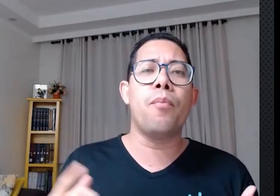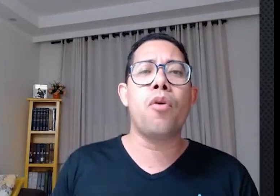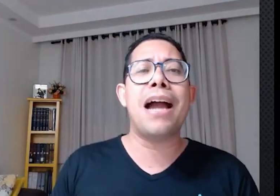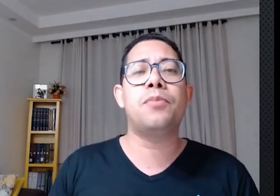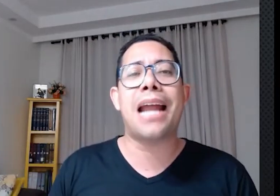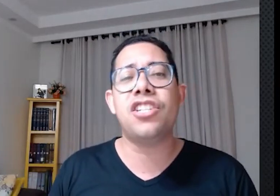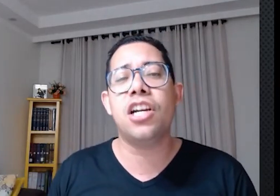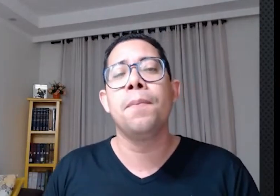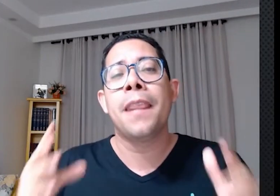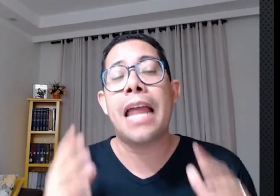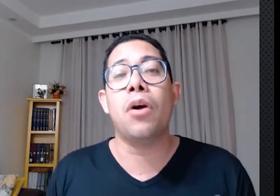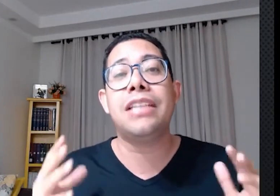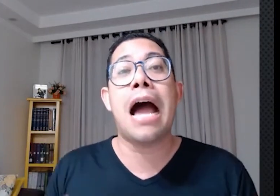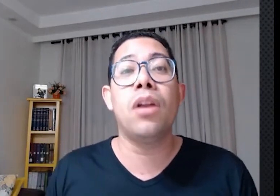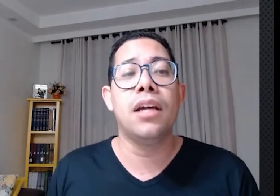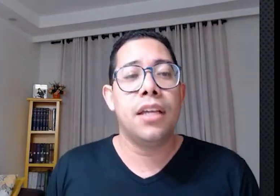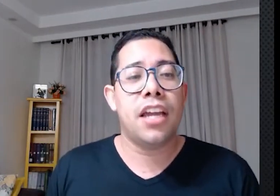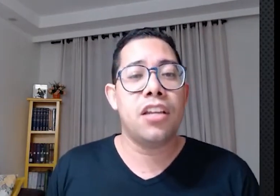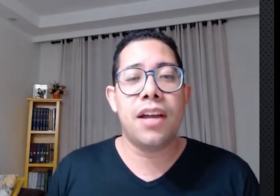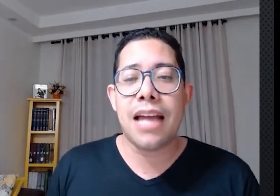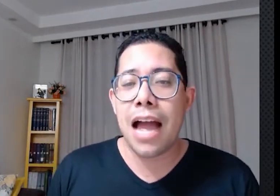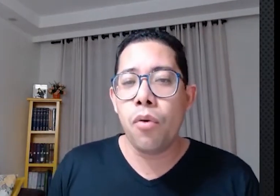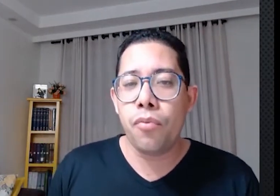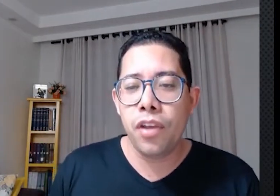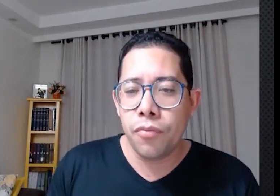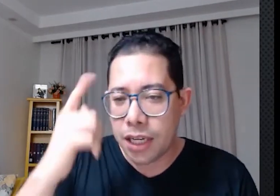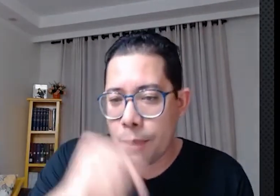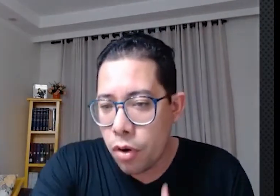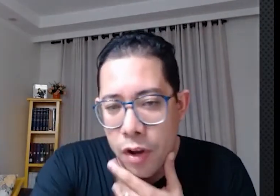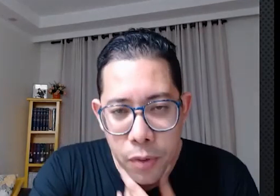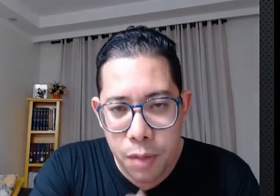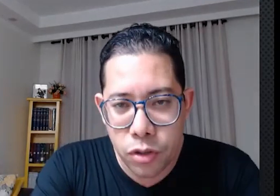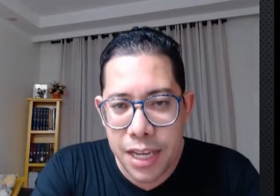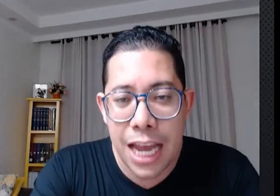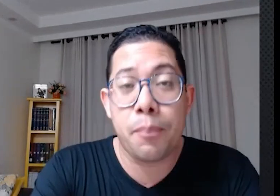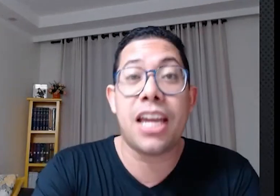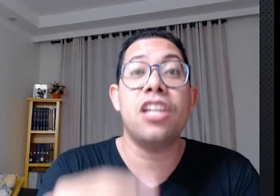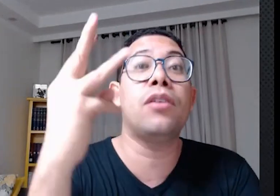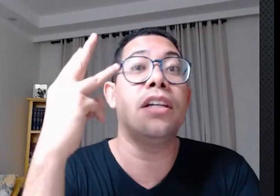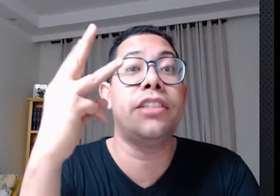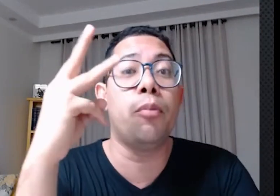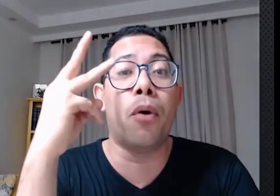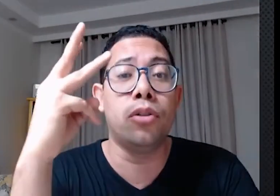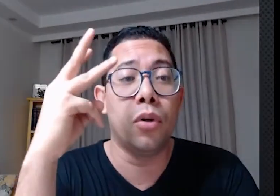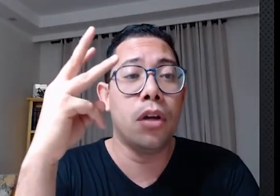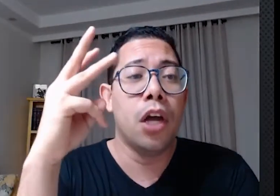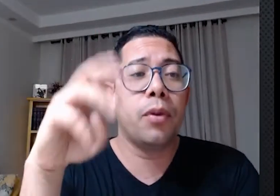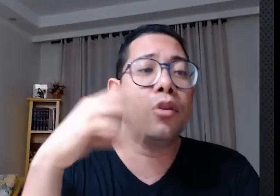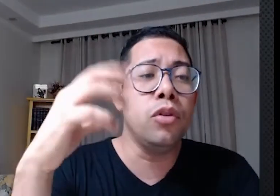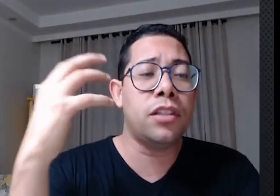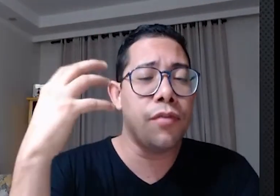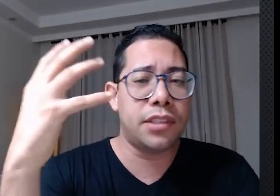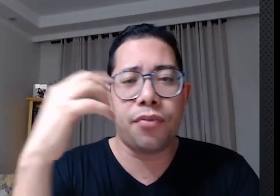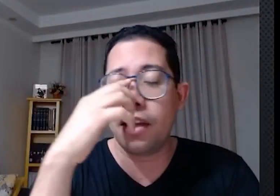uma forma um pouco mais prática na nossa aula, que a gente vai estar ao vivo. Daqui a pouco eu falo um pouquinho mais sobre ela, porque a gente vai no terceiro ponto.